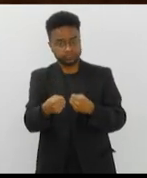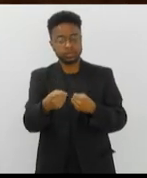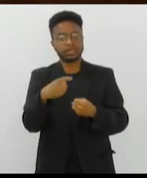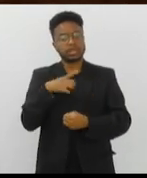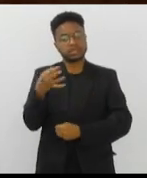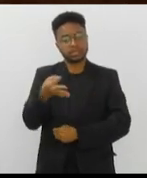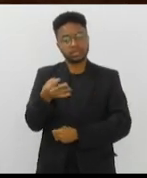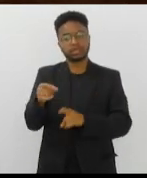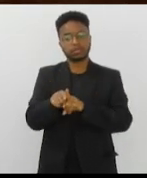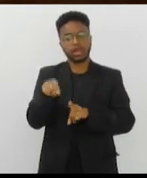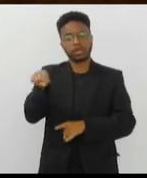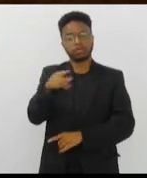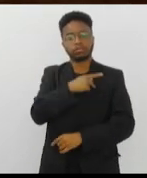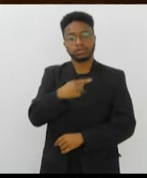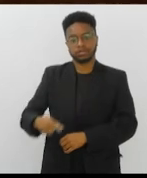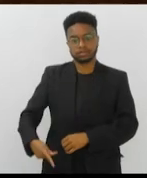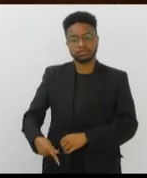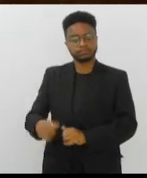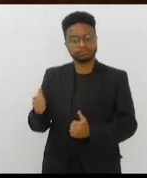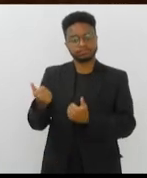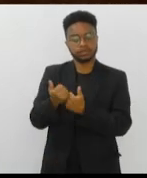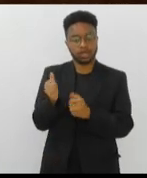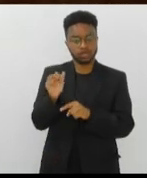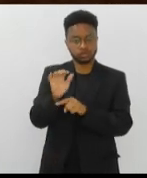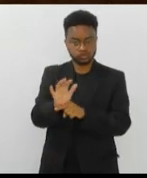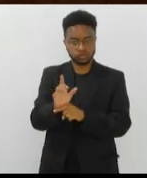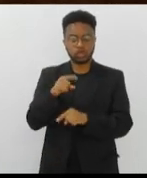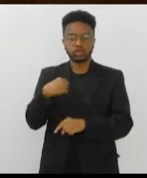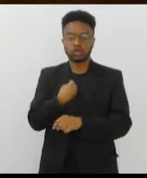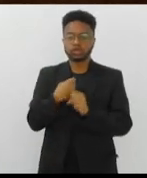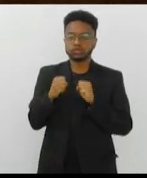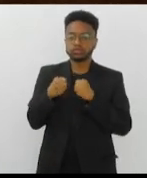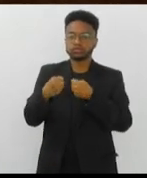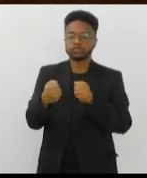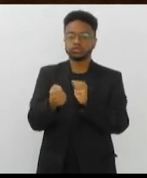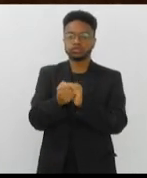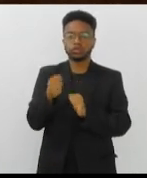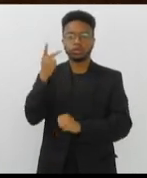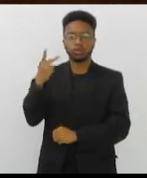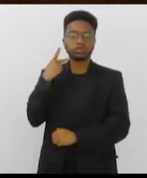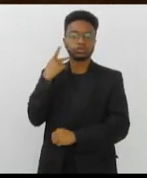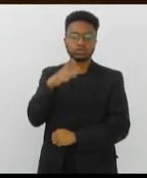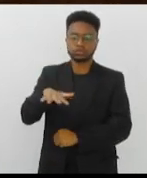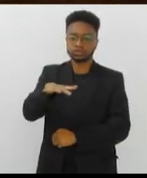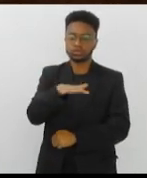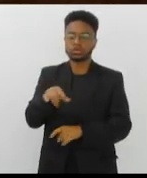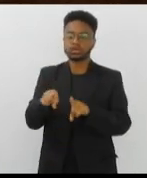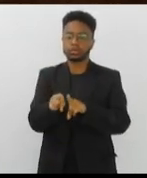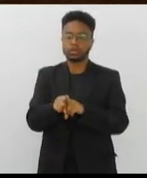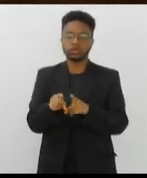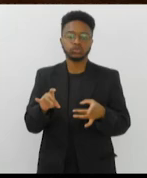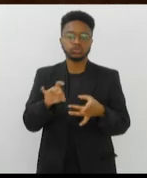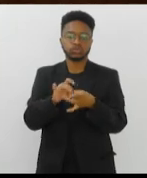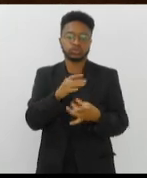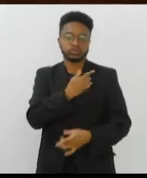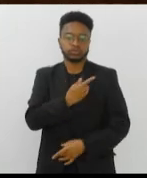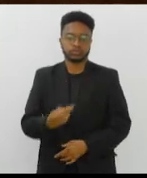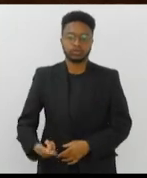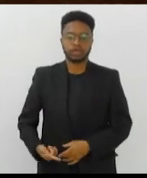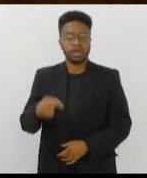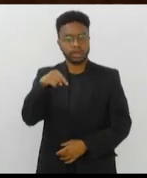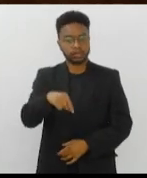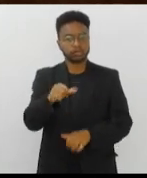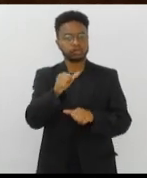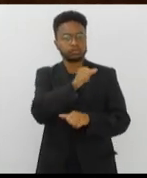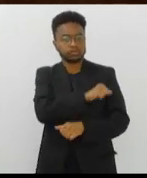Essa casa vai concentrar esforços junto à Procuradoria-Geral do Estado, junto à governadoria do Estado do Rio de Janeiro, governador